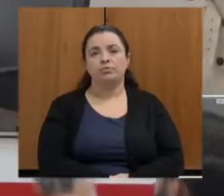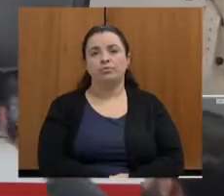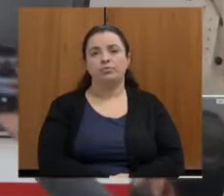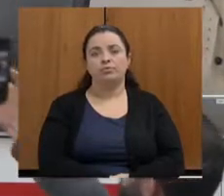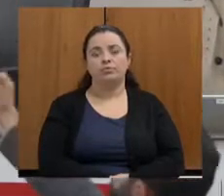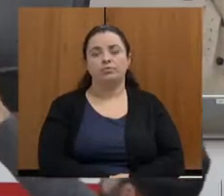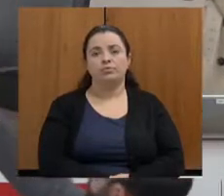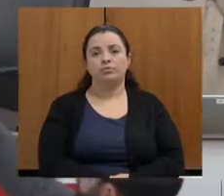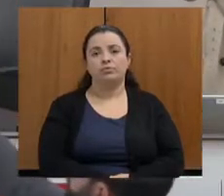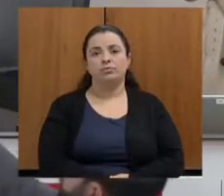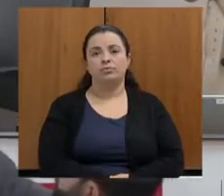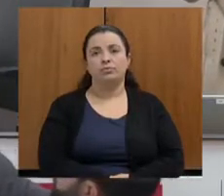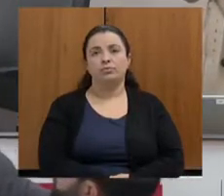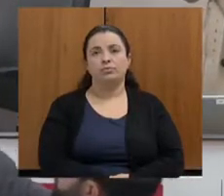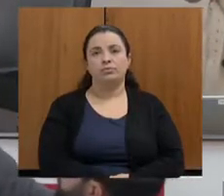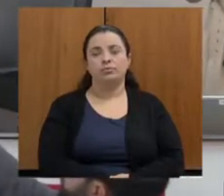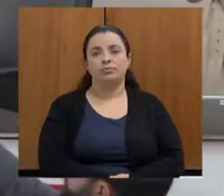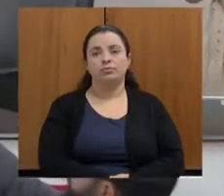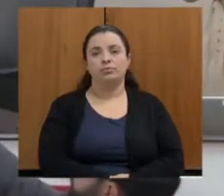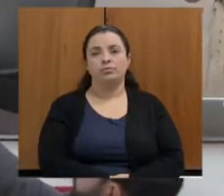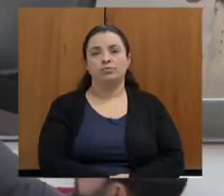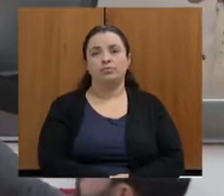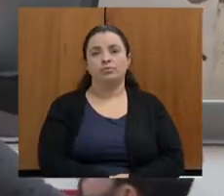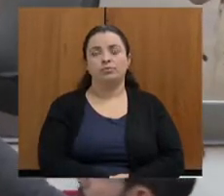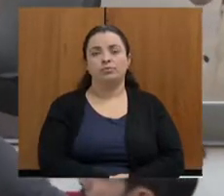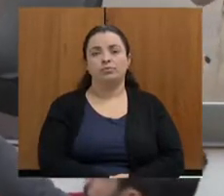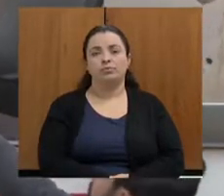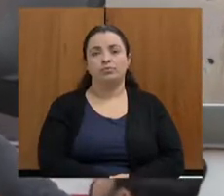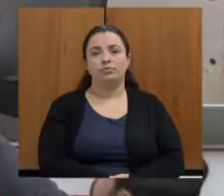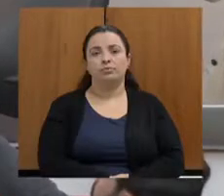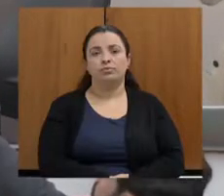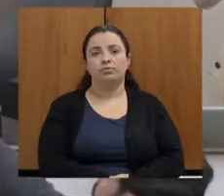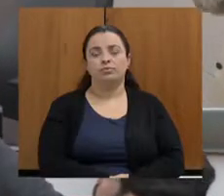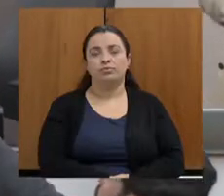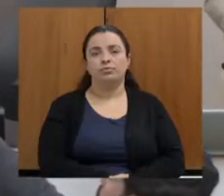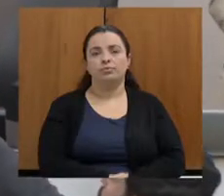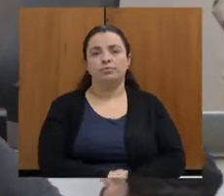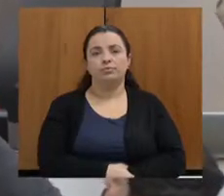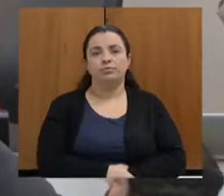E aí de Deus ela queria para mandar mensagem